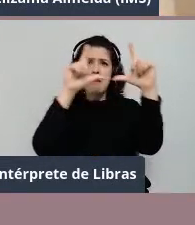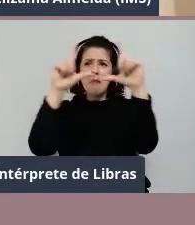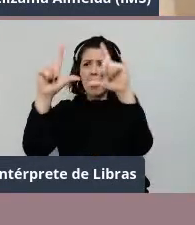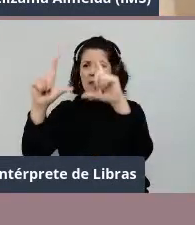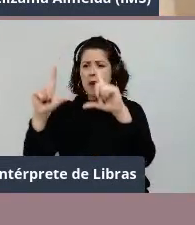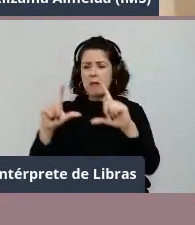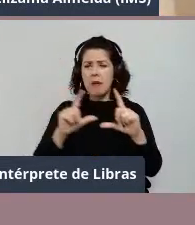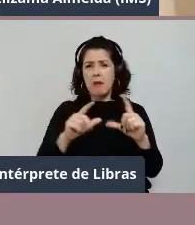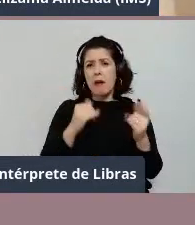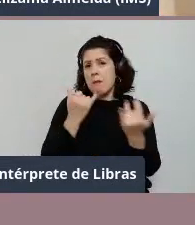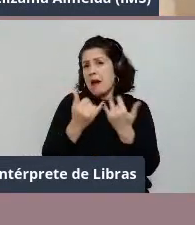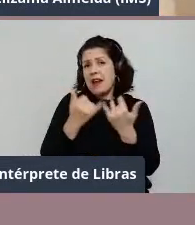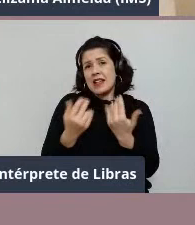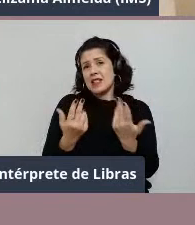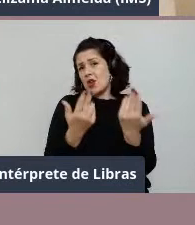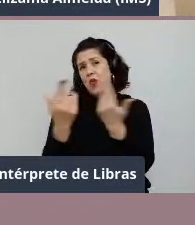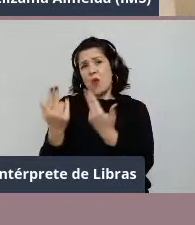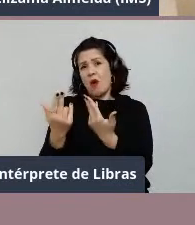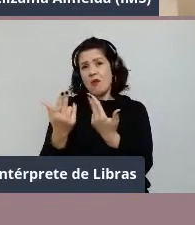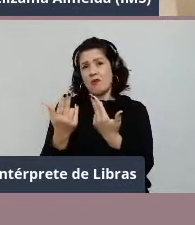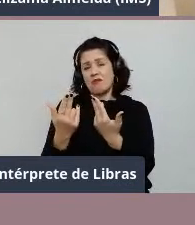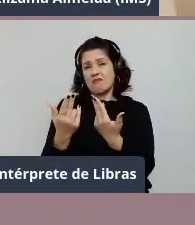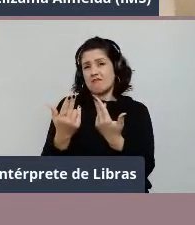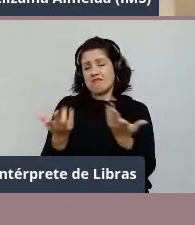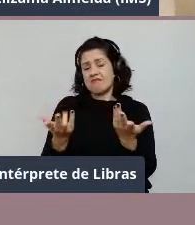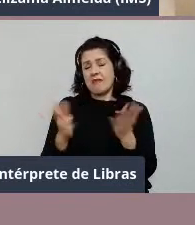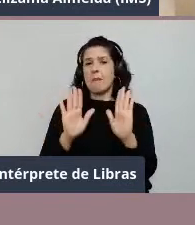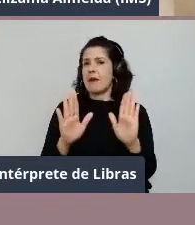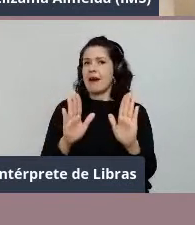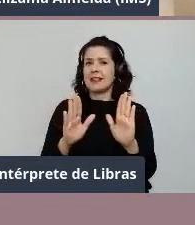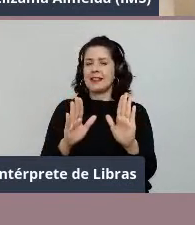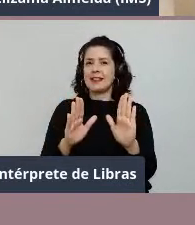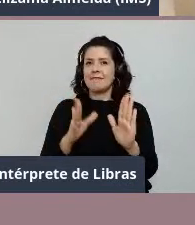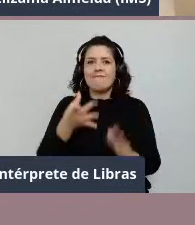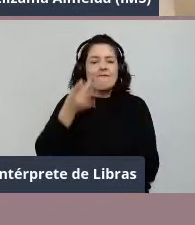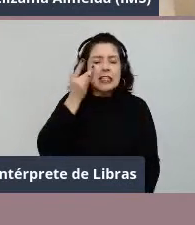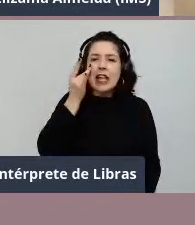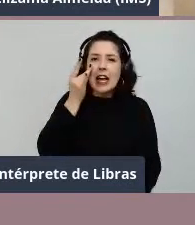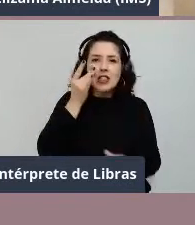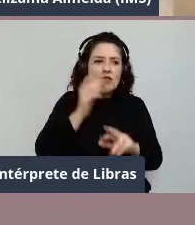eu trouxe alguns manuscritos só para a gente entender